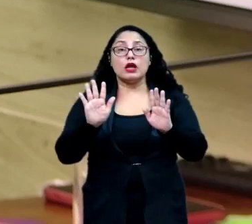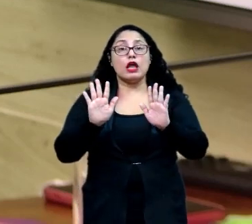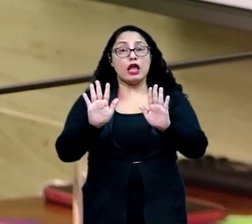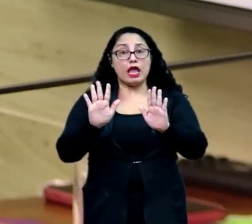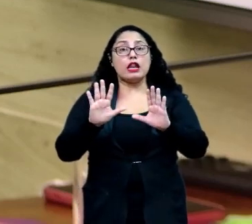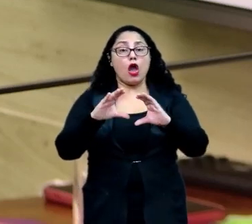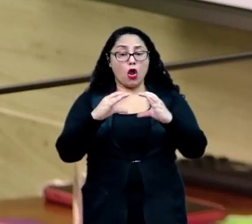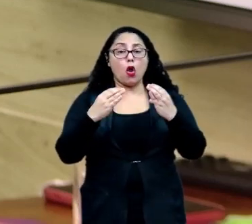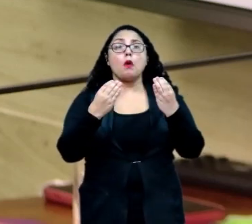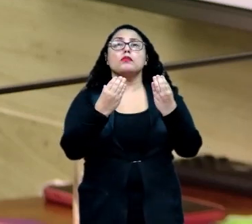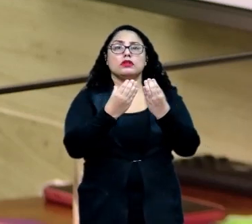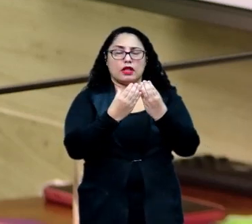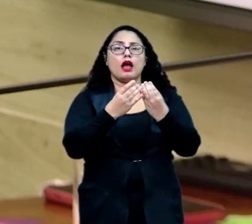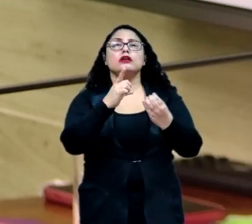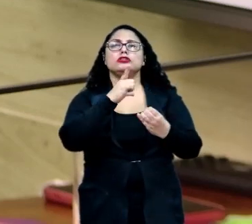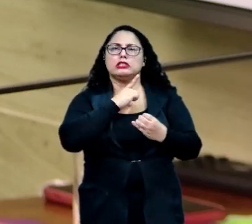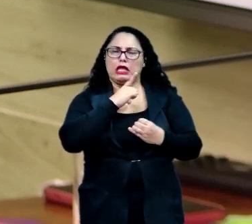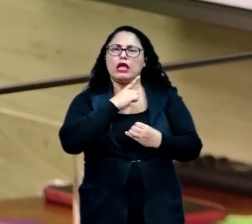que a comunidade tenha